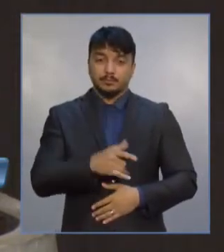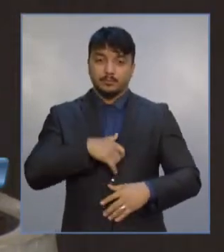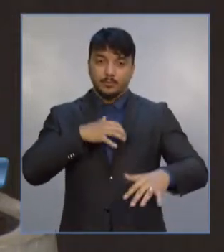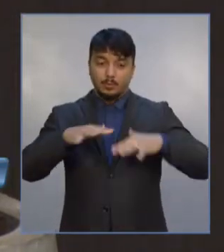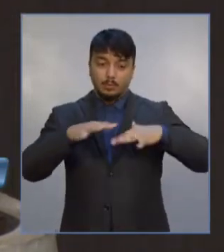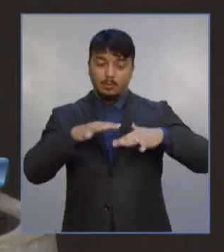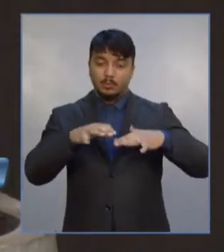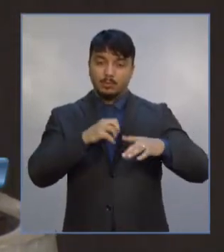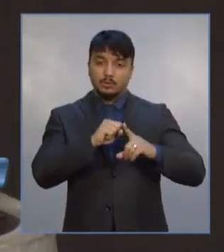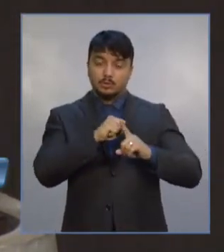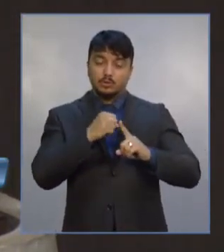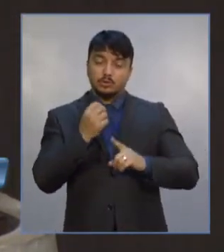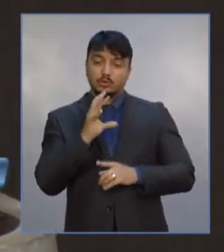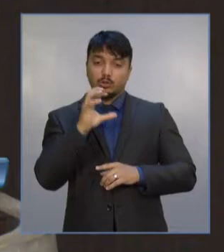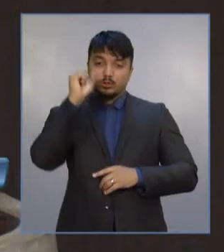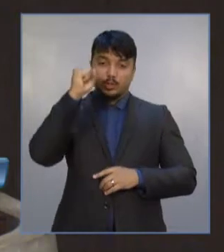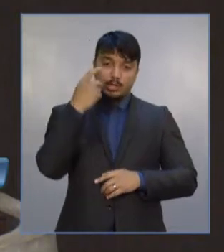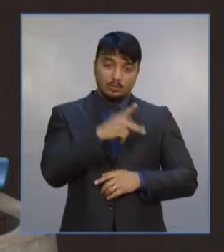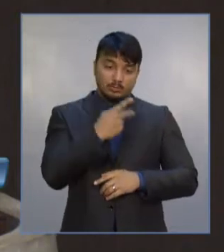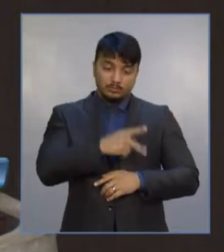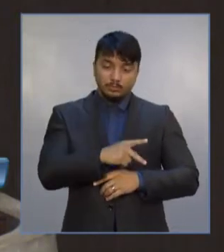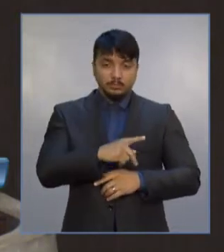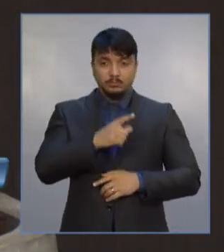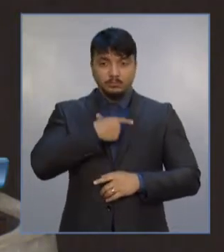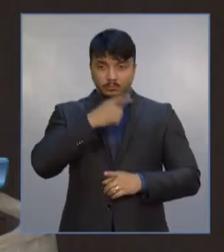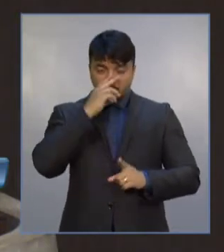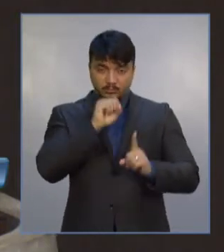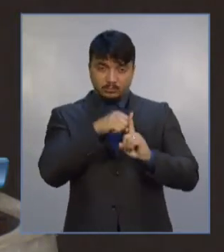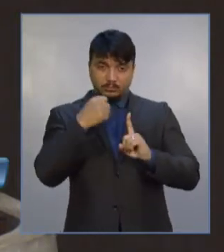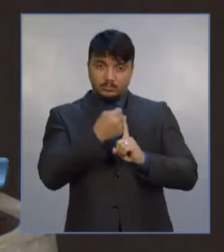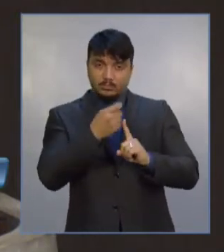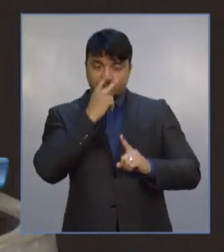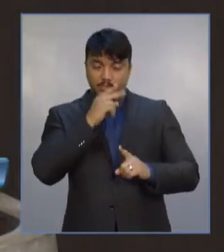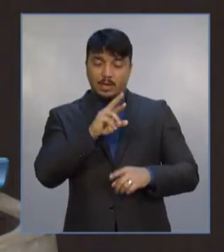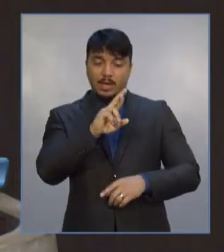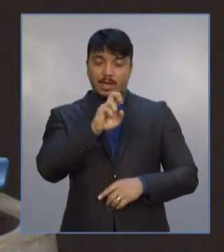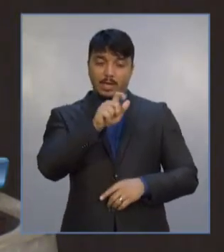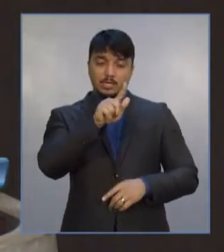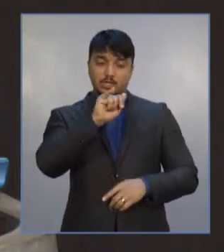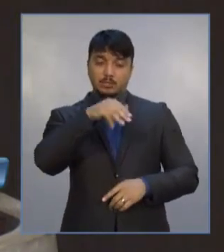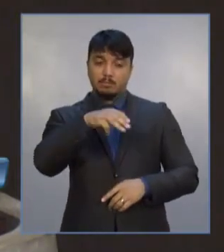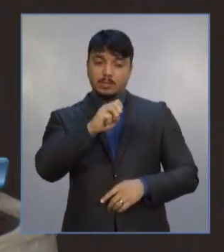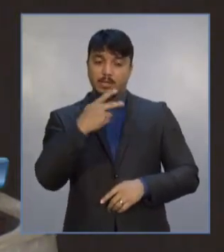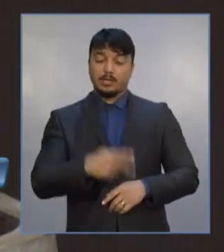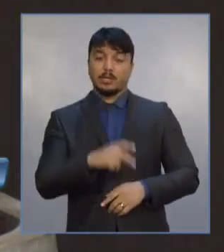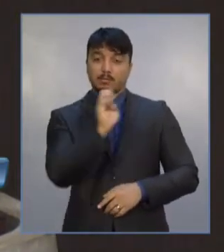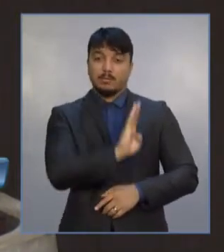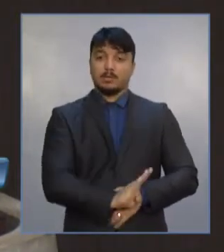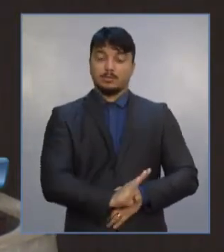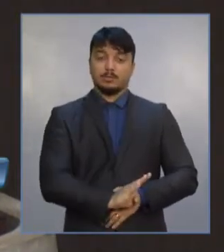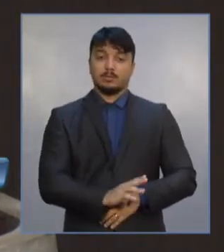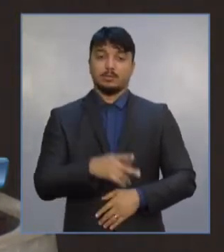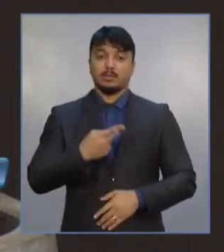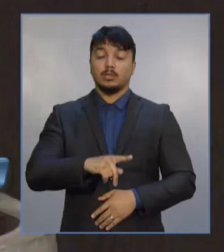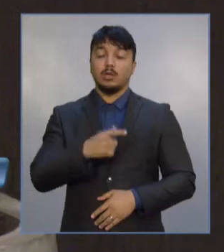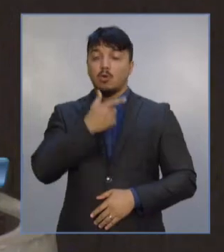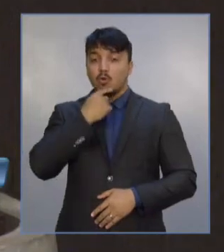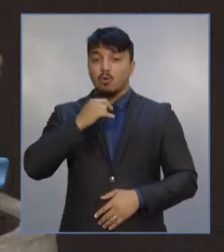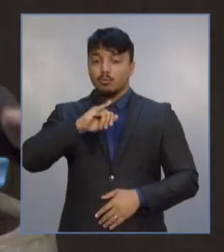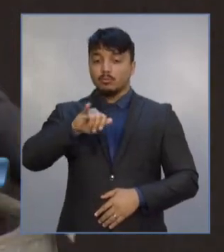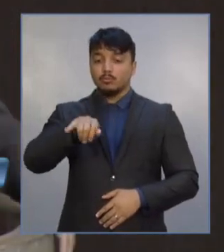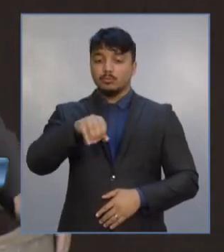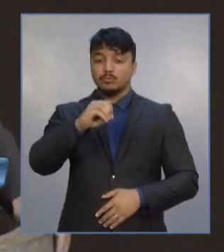movimentação social e política naquele momento de ruptura de regime no Brasil. O João Goulart estava